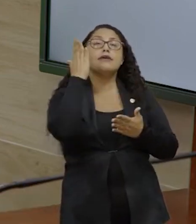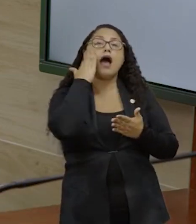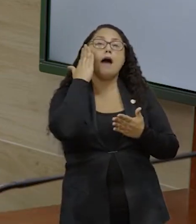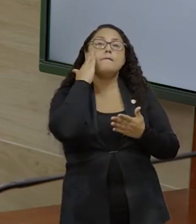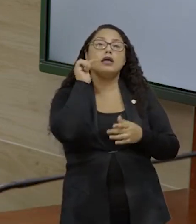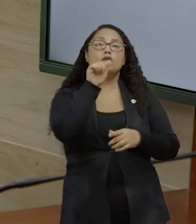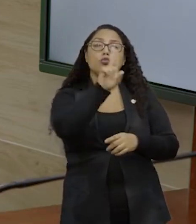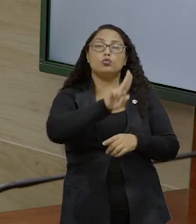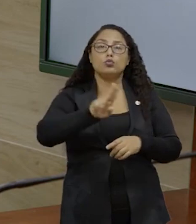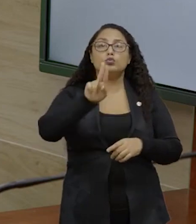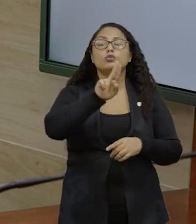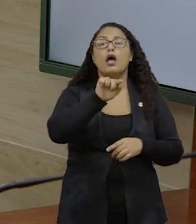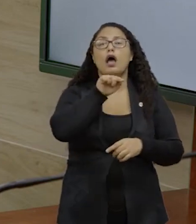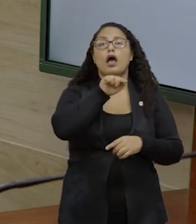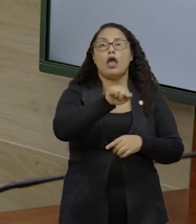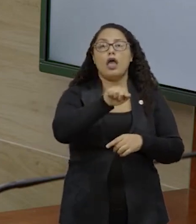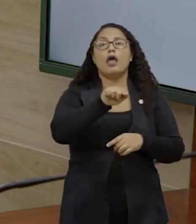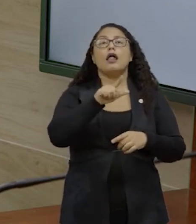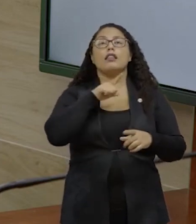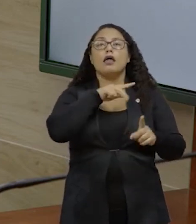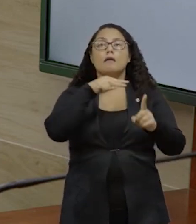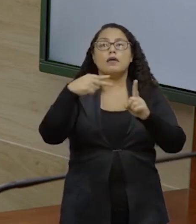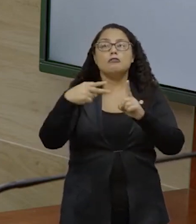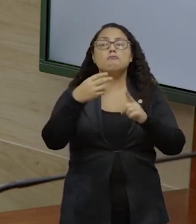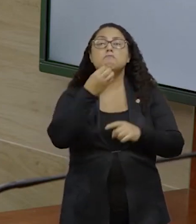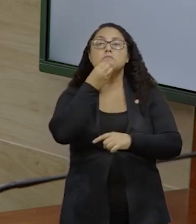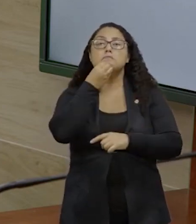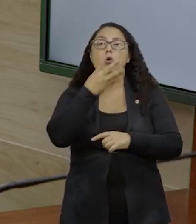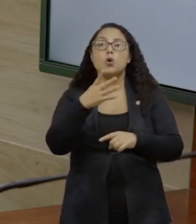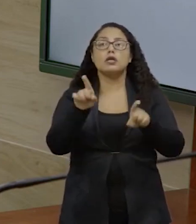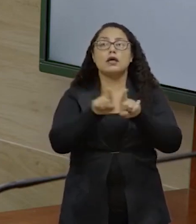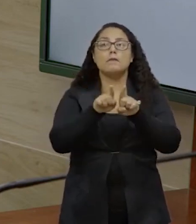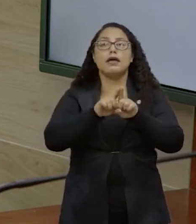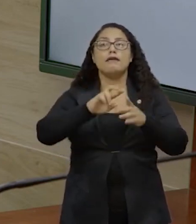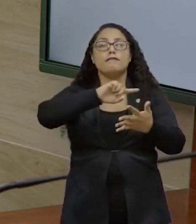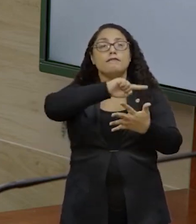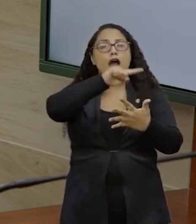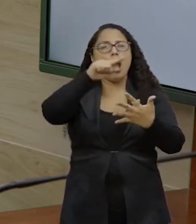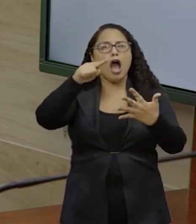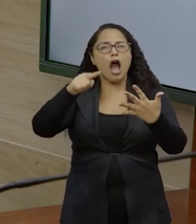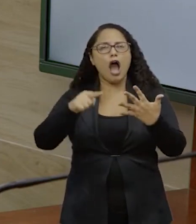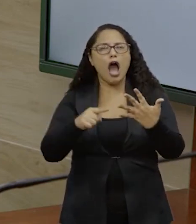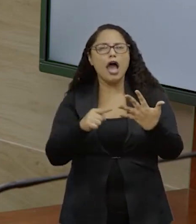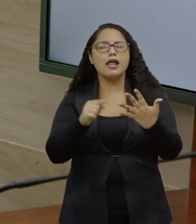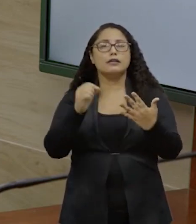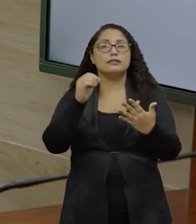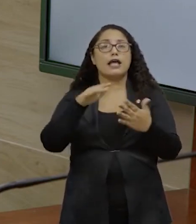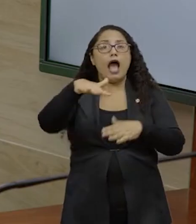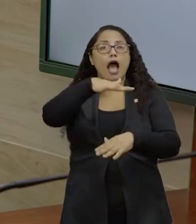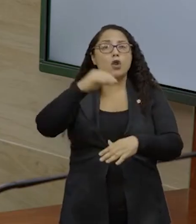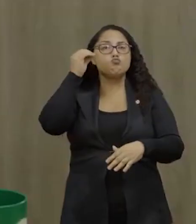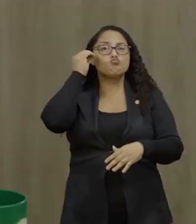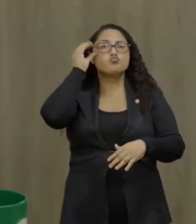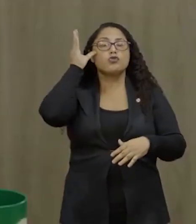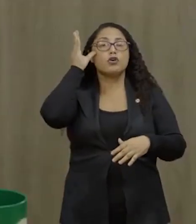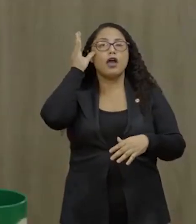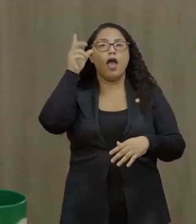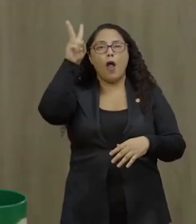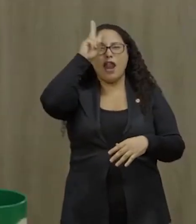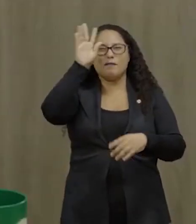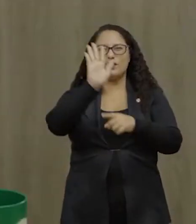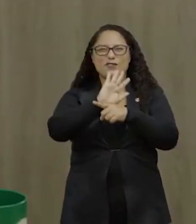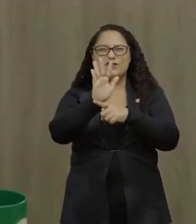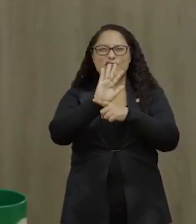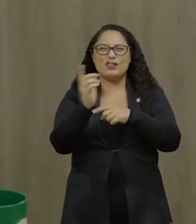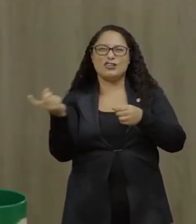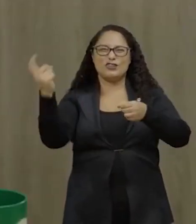Sabendo utilizar elas, né, a gente vai conseguir aí ter perspectivas muito boas, né, em várias áreas aí do conhecimento. Eu lembro no De Volta para o Futuro